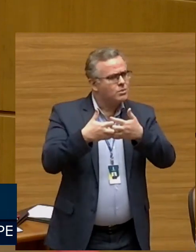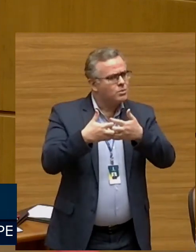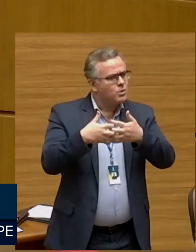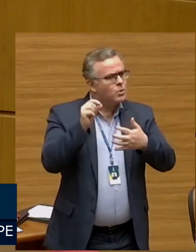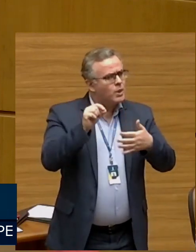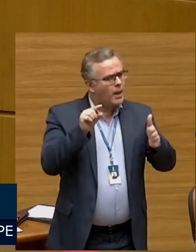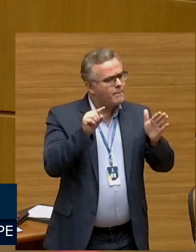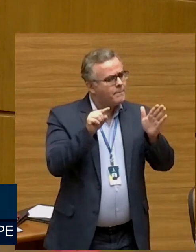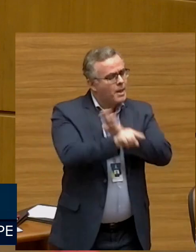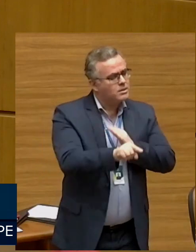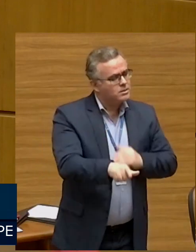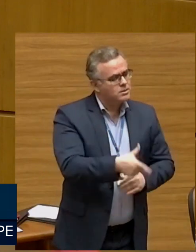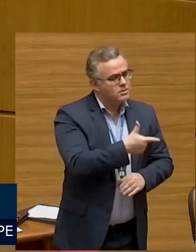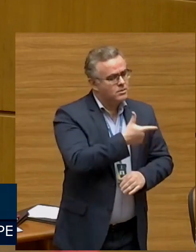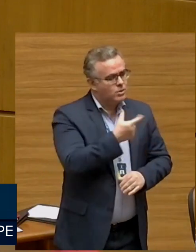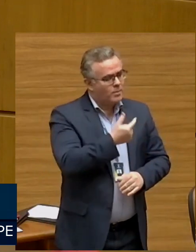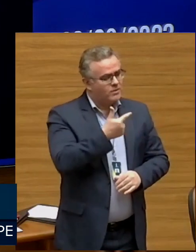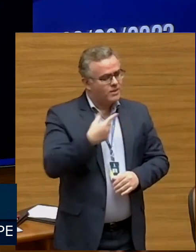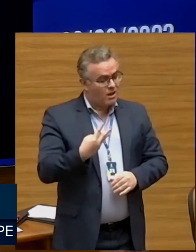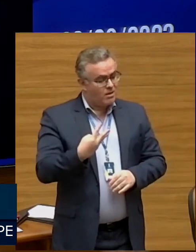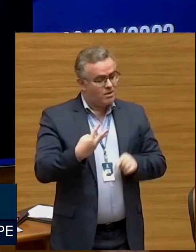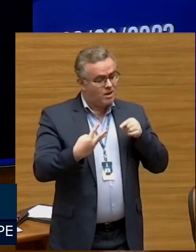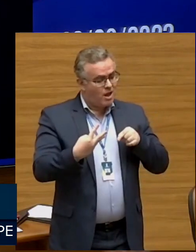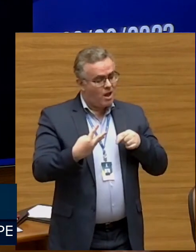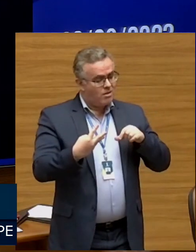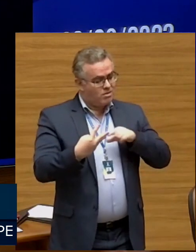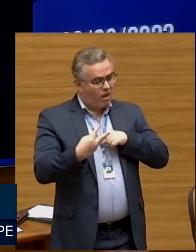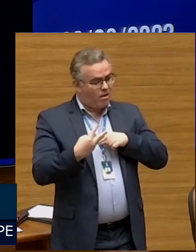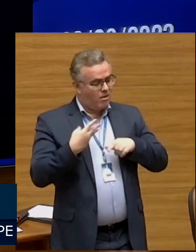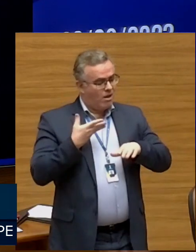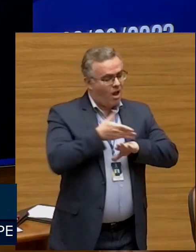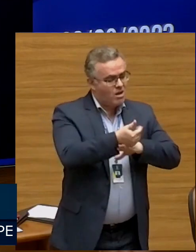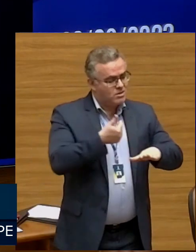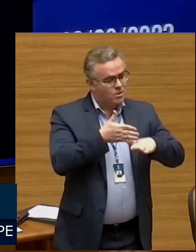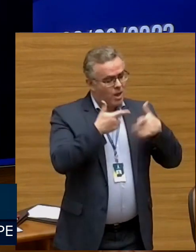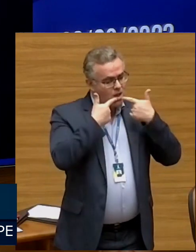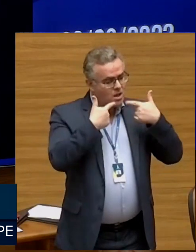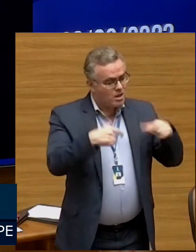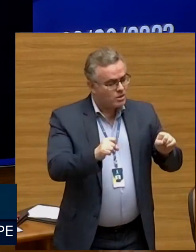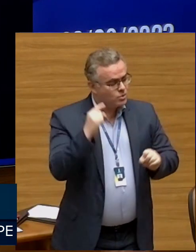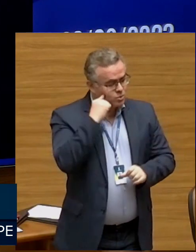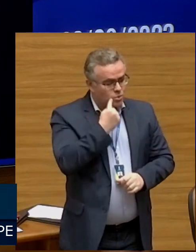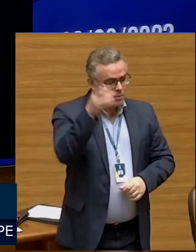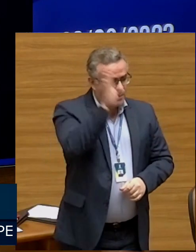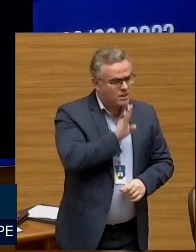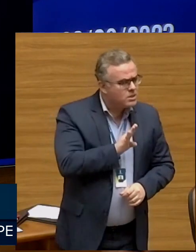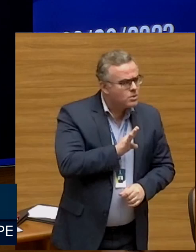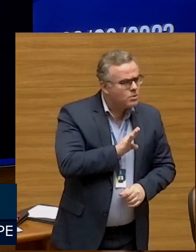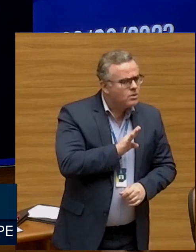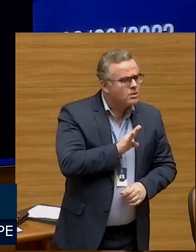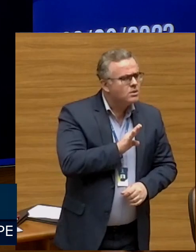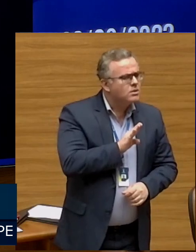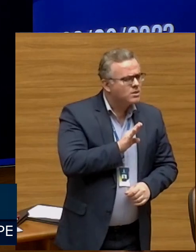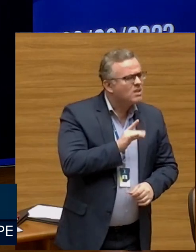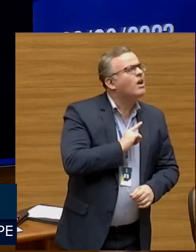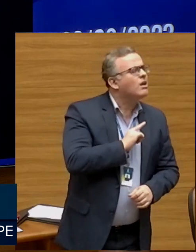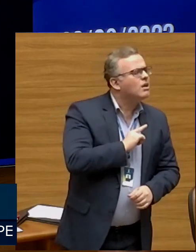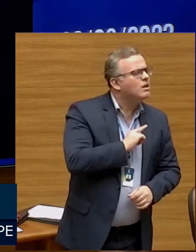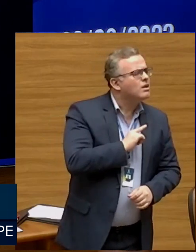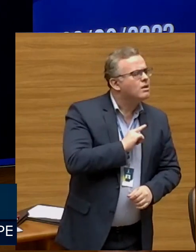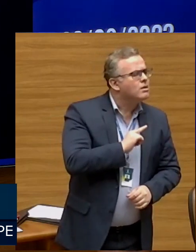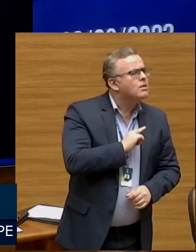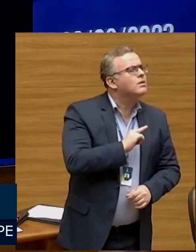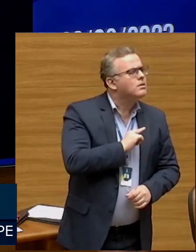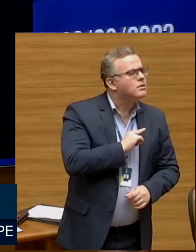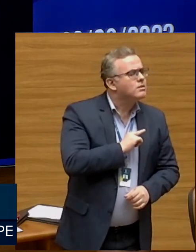Se no ano de 2023 existe acessibilidade linguística para os surdos no Brasil, será que existe? Vamos